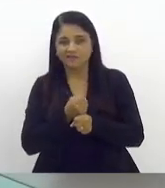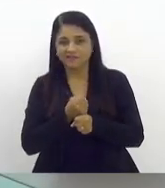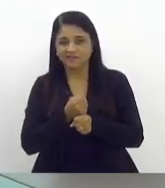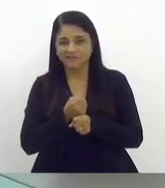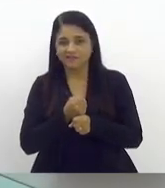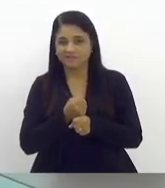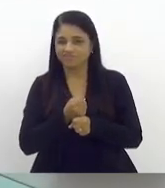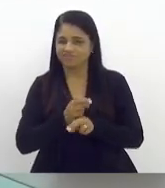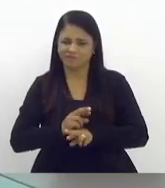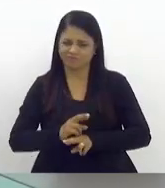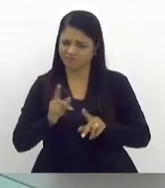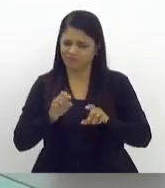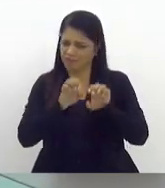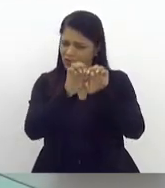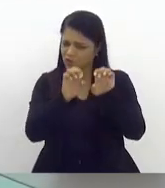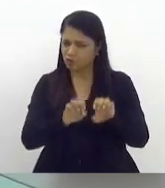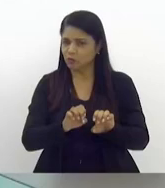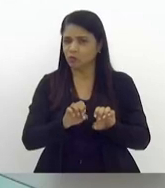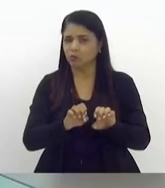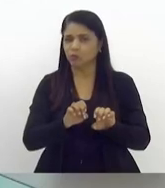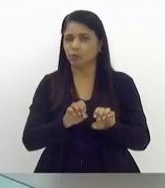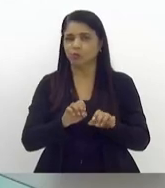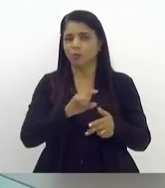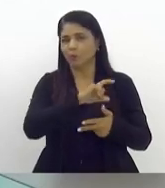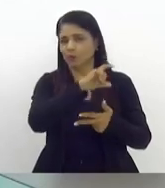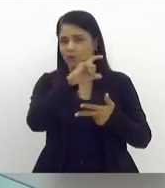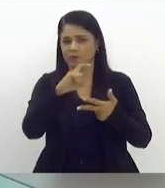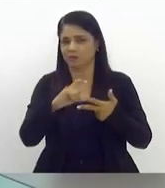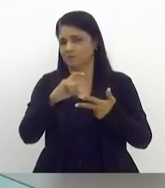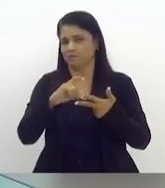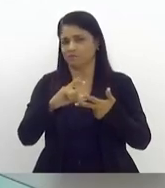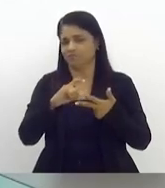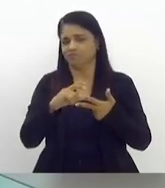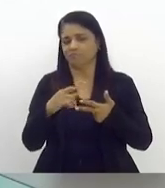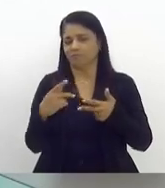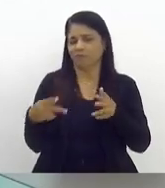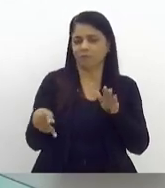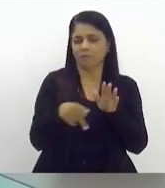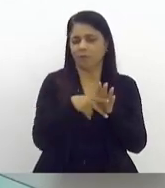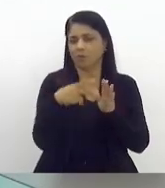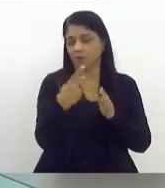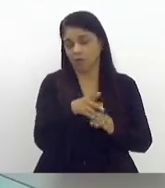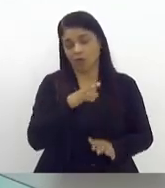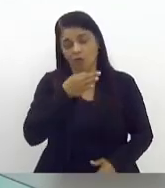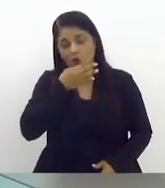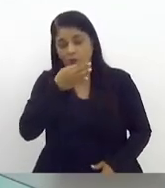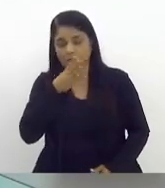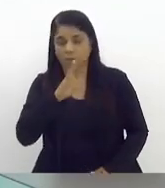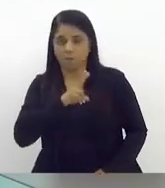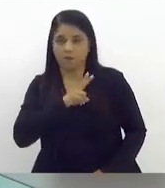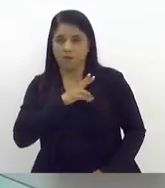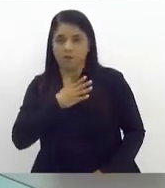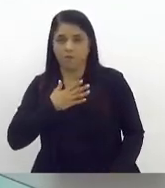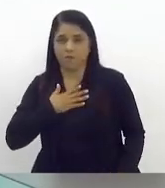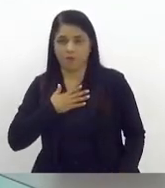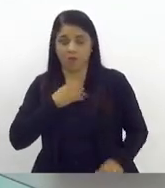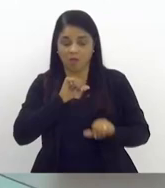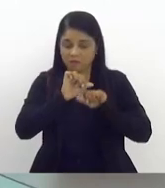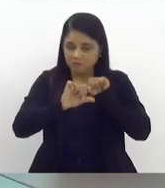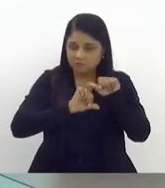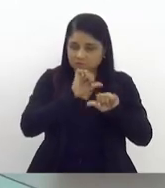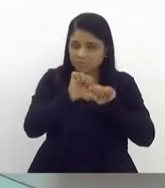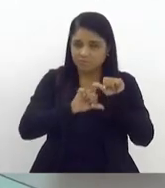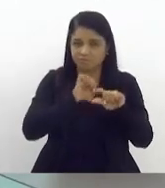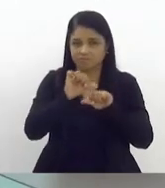do Poder Executivo. A gente vai discutir isso oportunamente, mas eu considero, aí é uma opinião pessoal, que as alterações